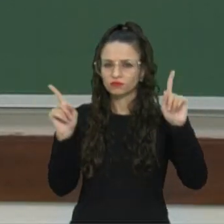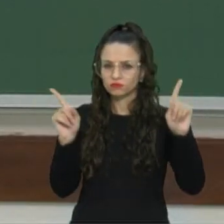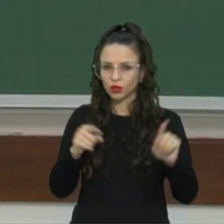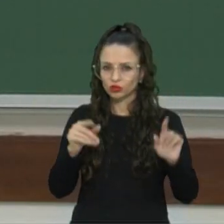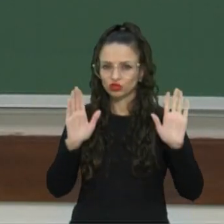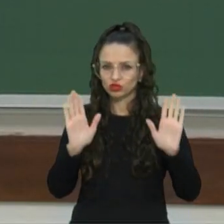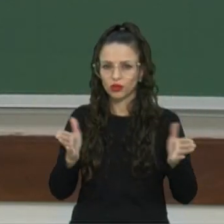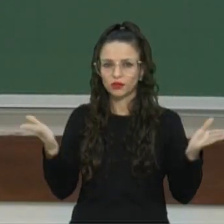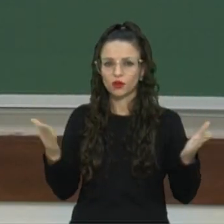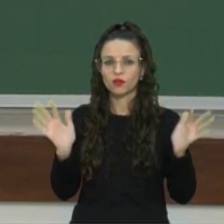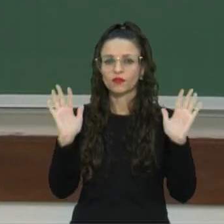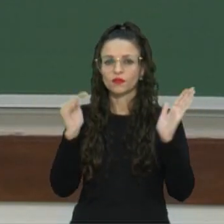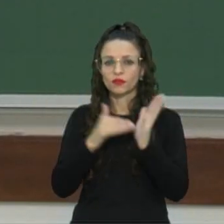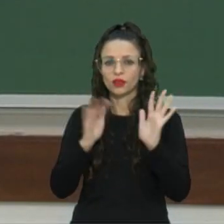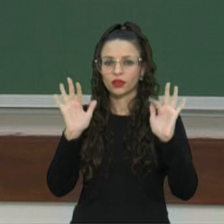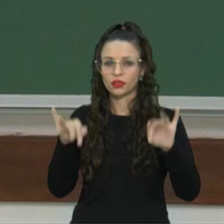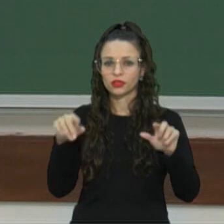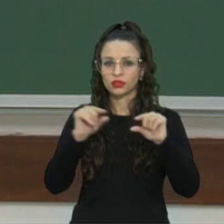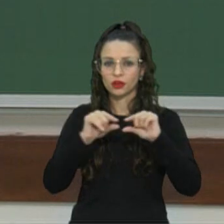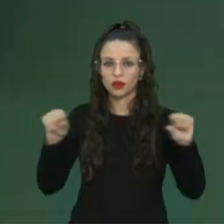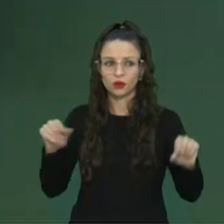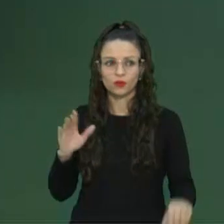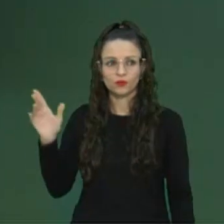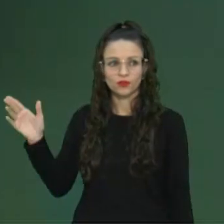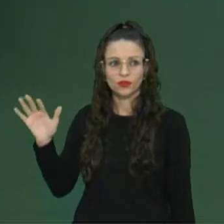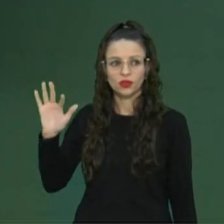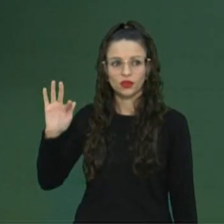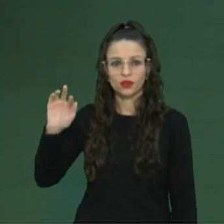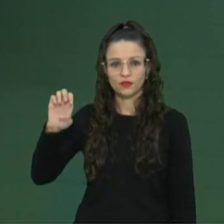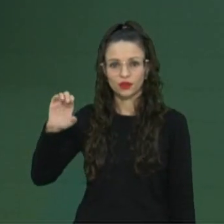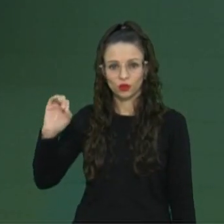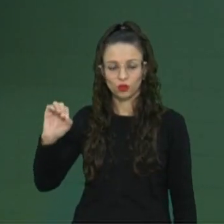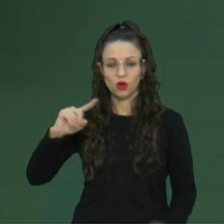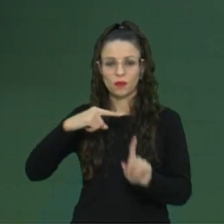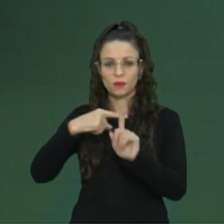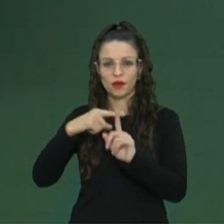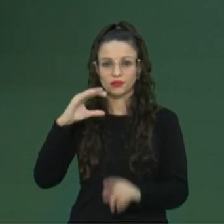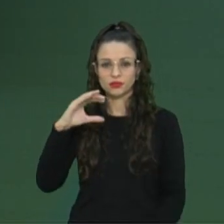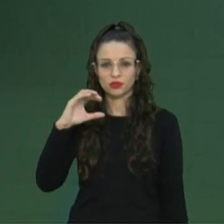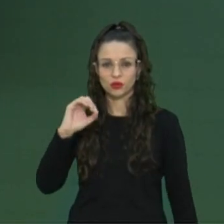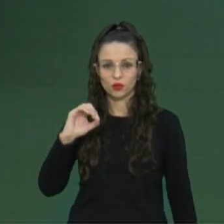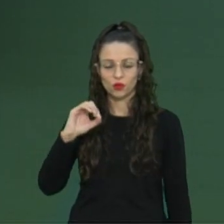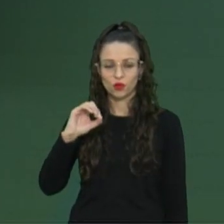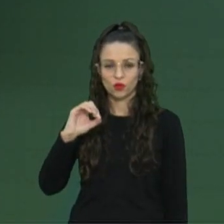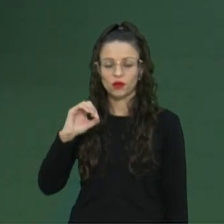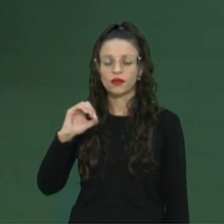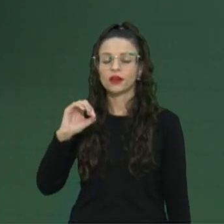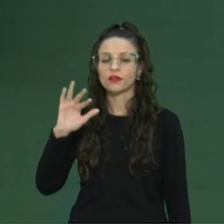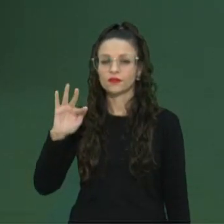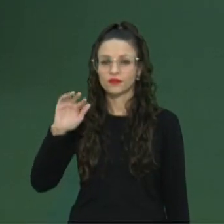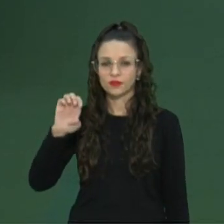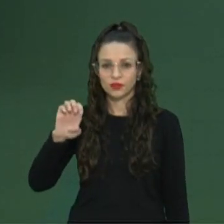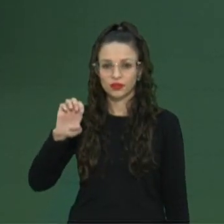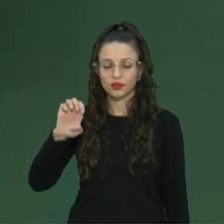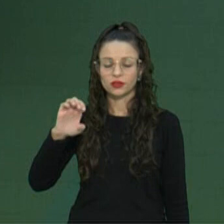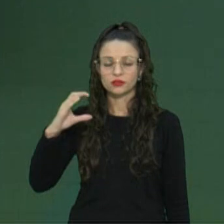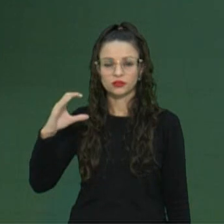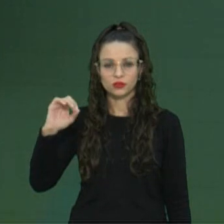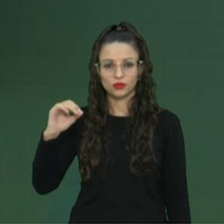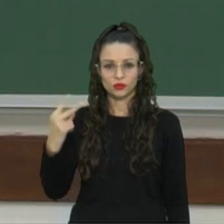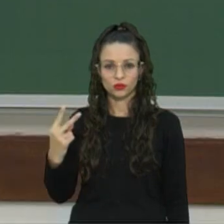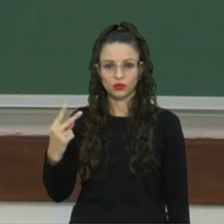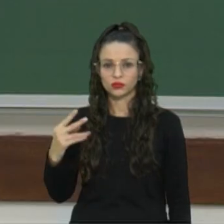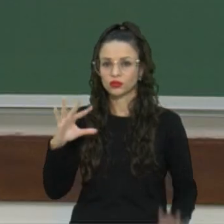a nossa equação final vai ficar assim, ó, FeO mais CO formando Fe e CO2. Todos eles